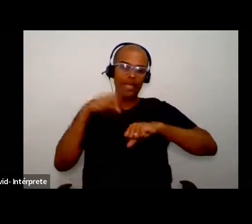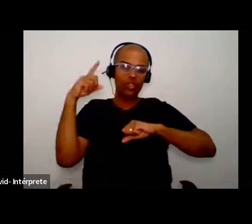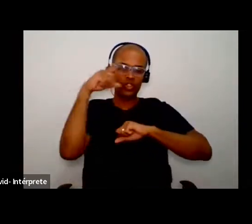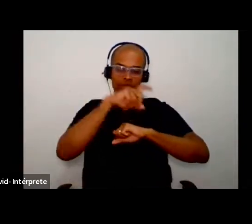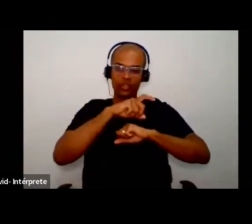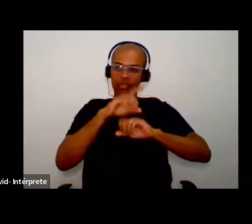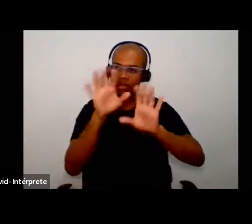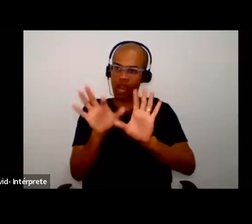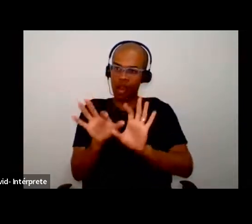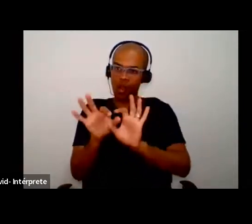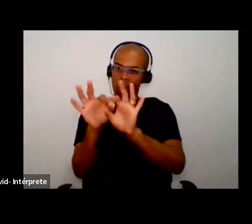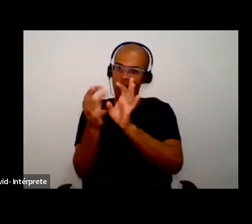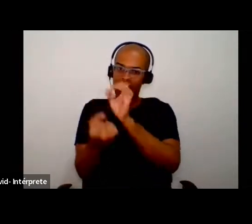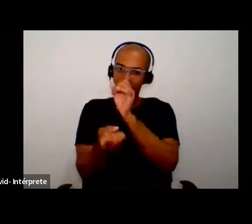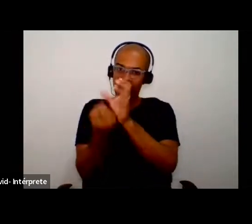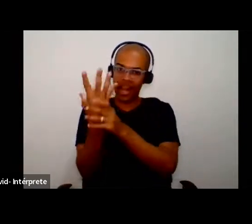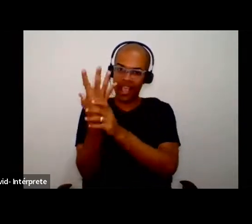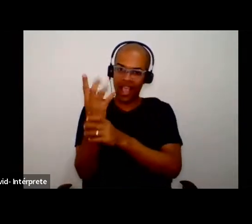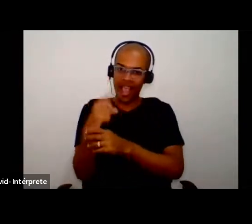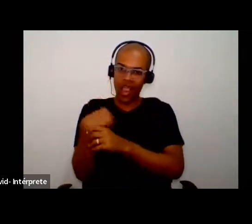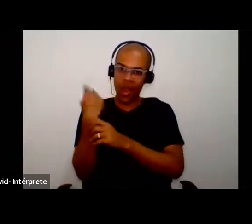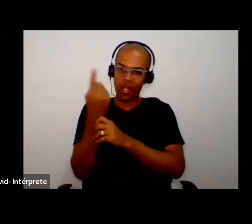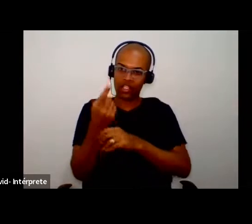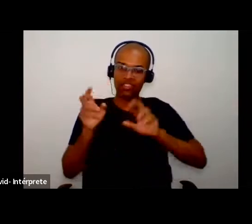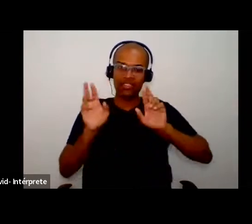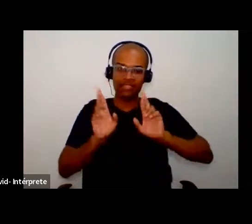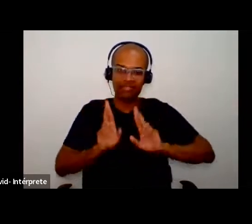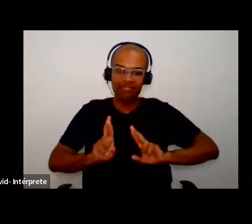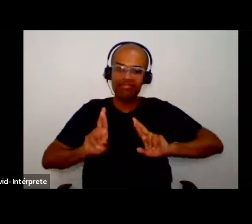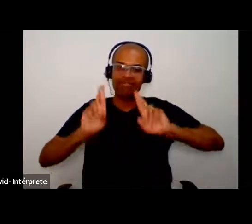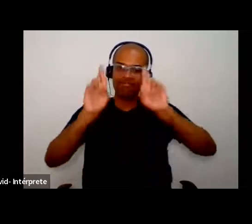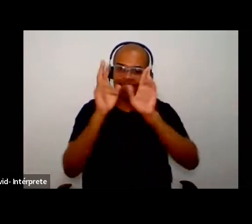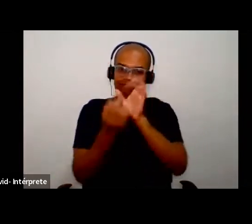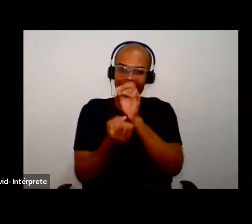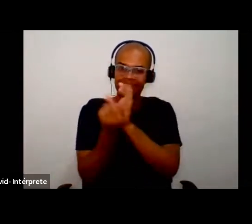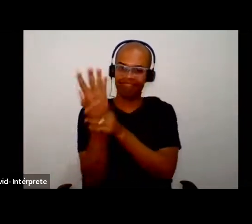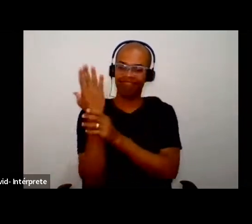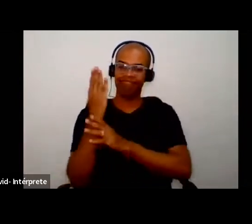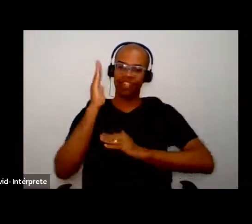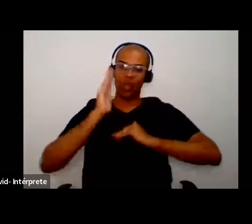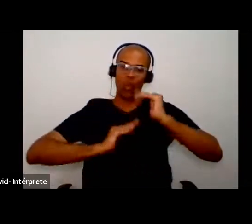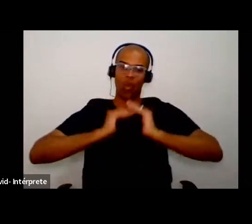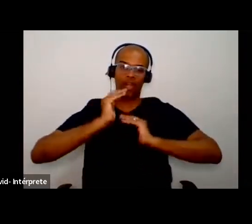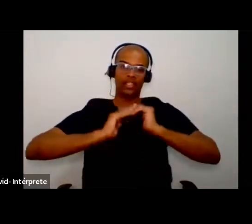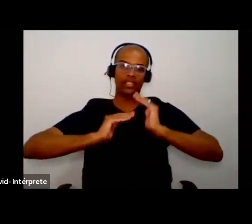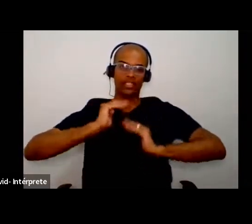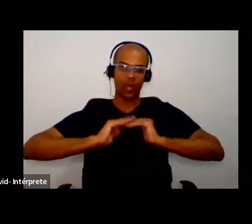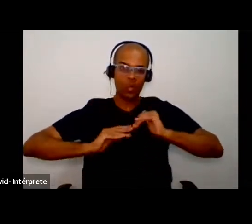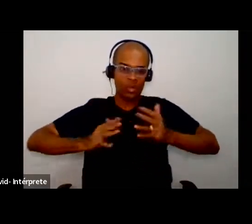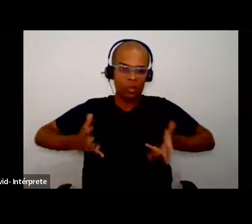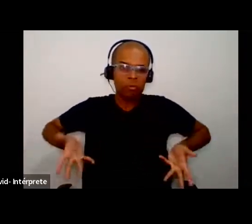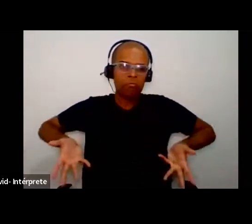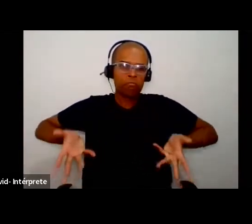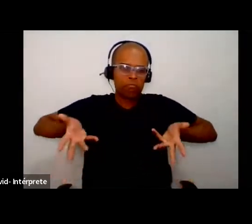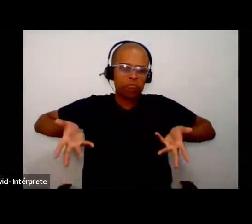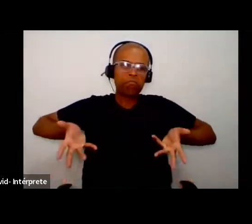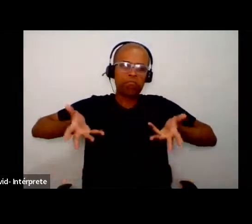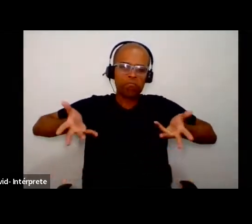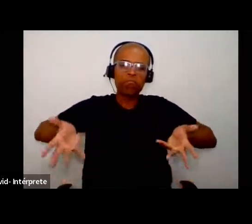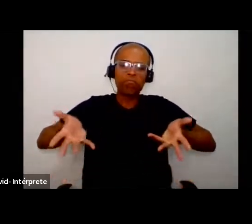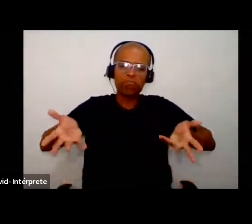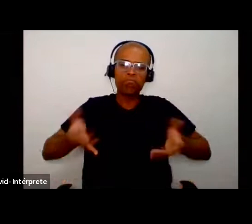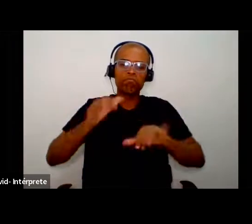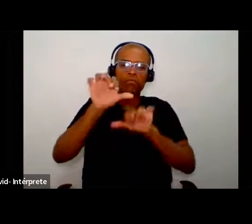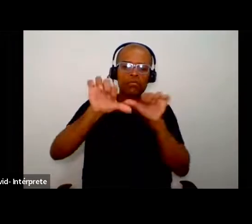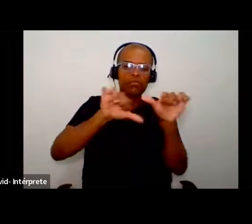o que a gente chama do esperançar, uma ação agente de transformação na